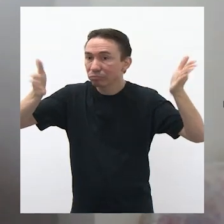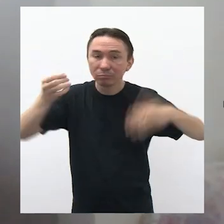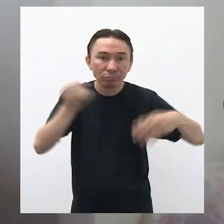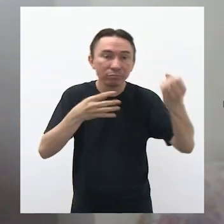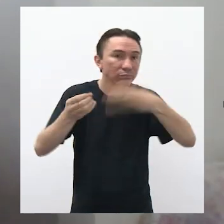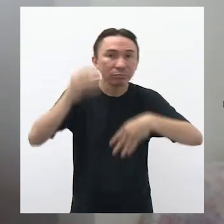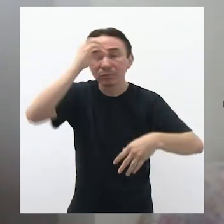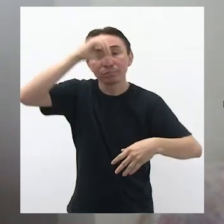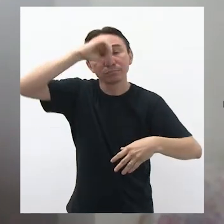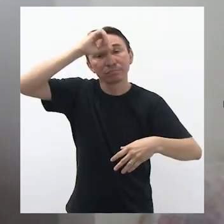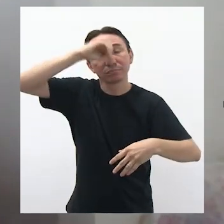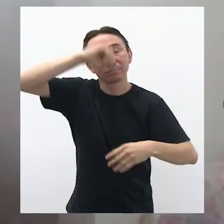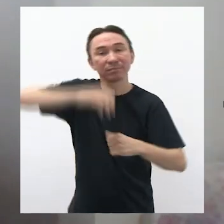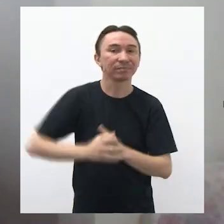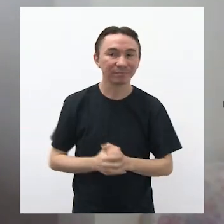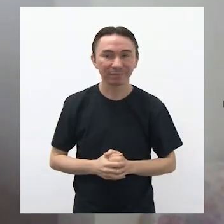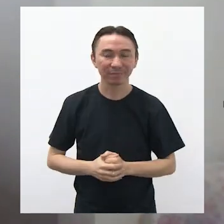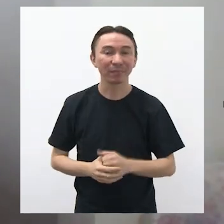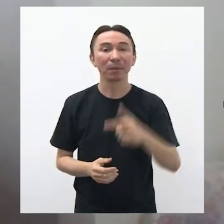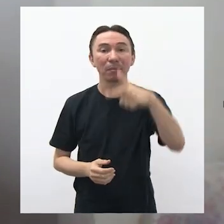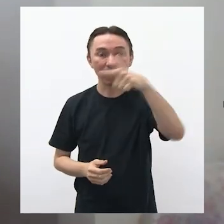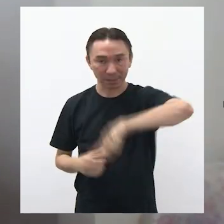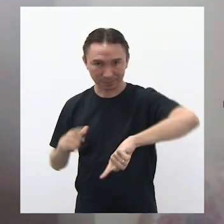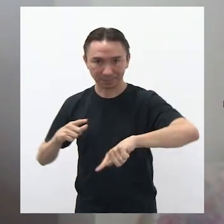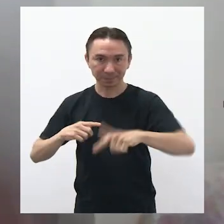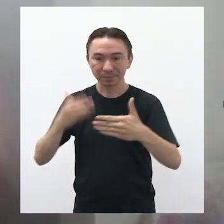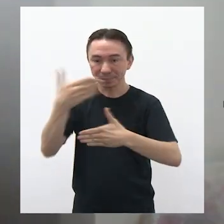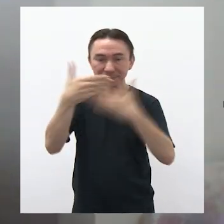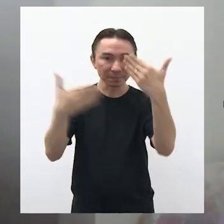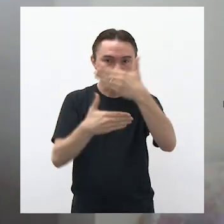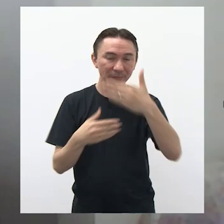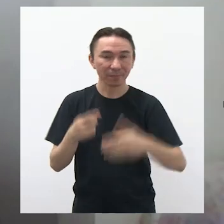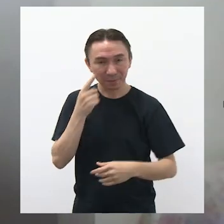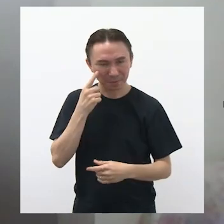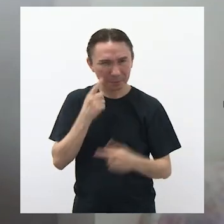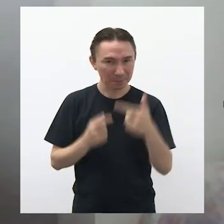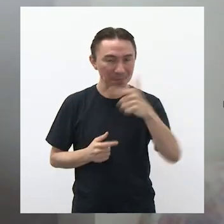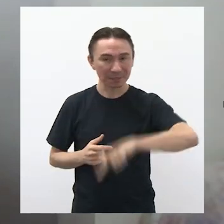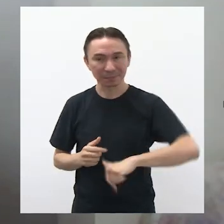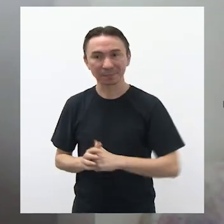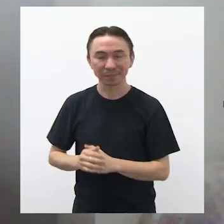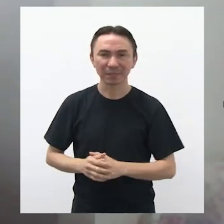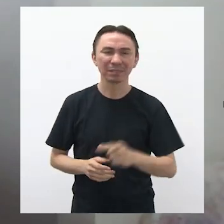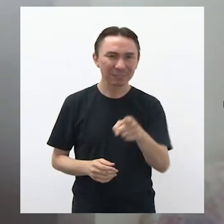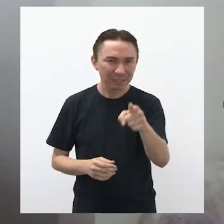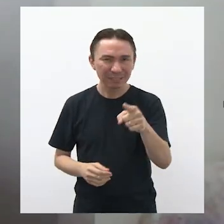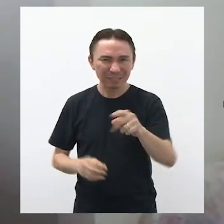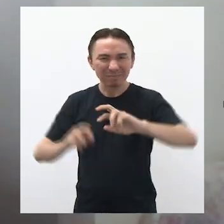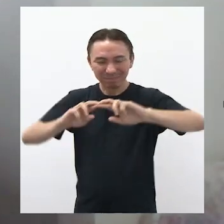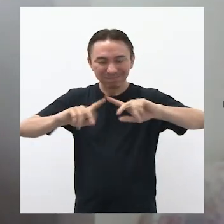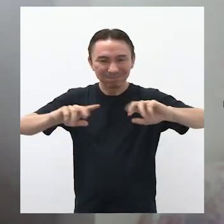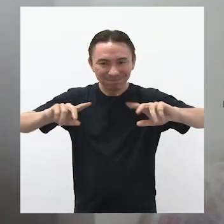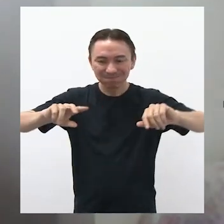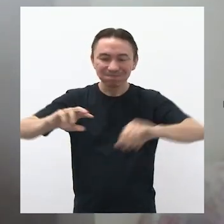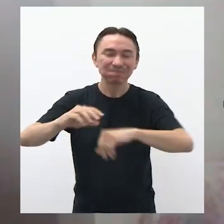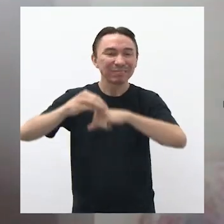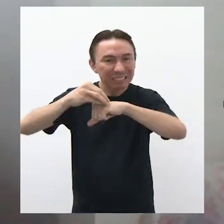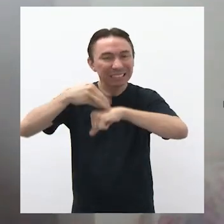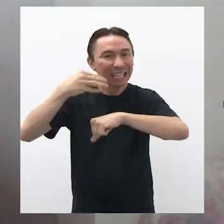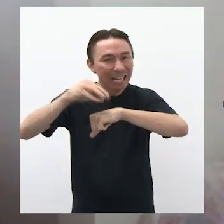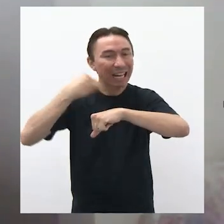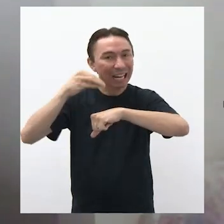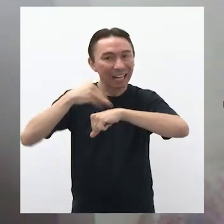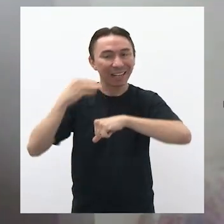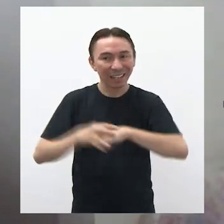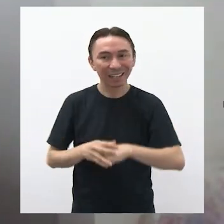gente tem, eu queria deixar um slide com vocês, e aí a gente vai trazer essas questões que vocês trouxeram aqui no chat. A Tati vai